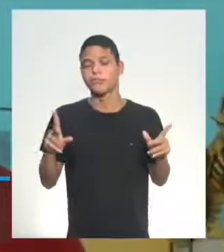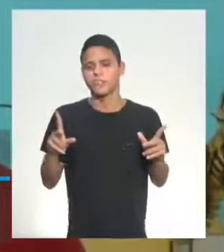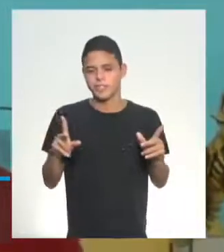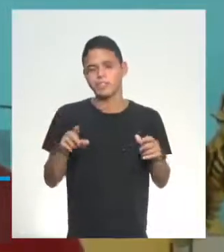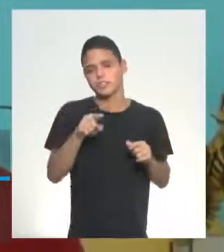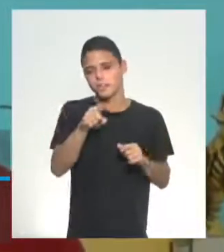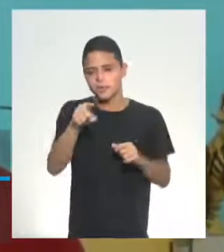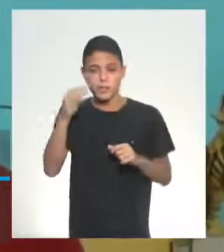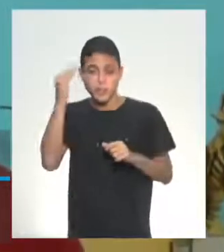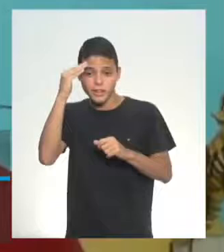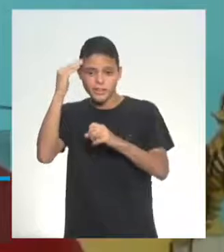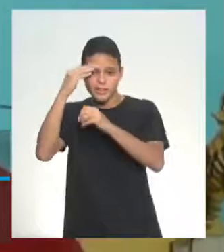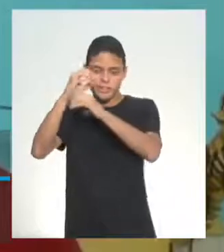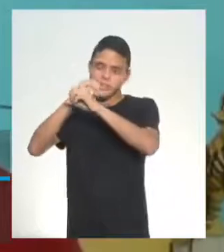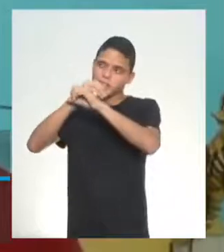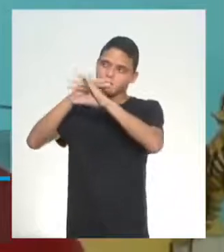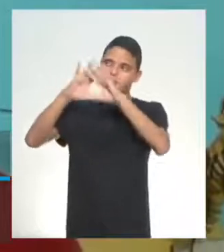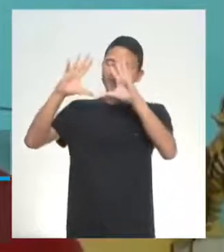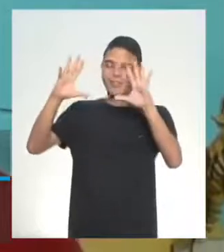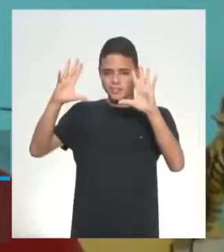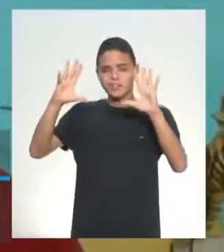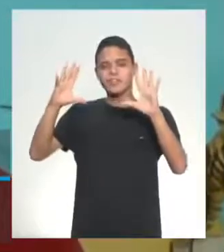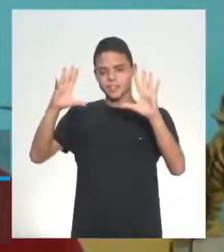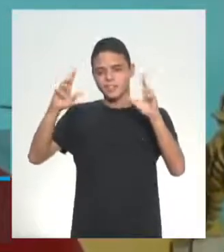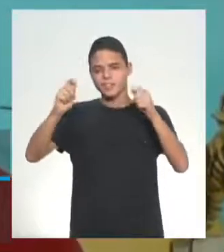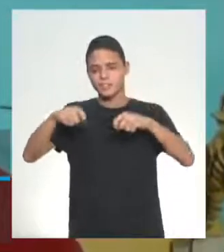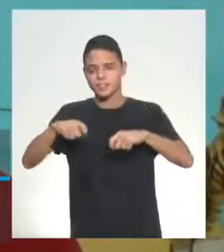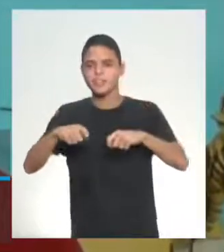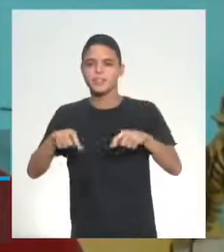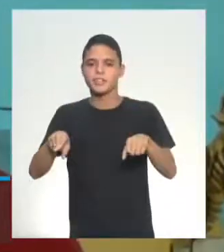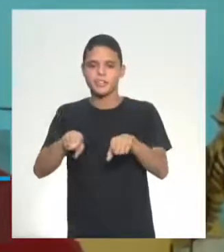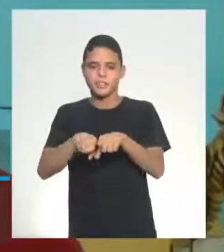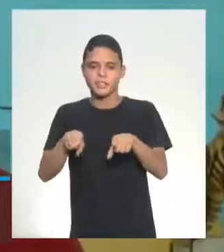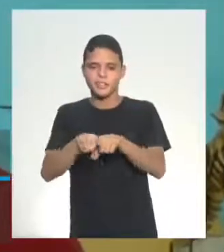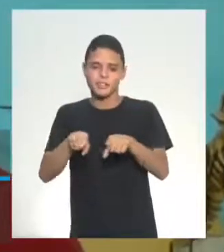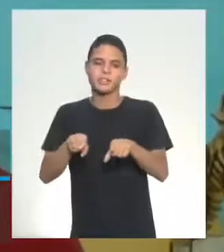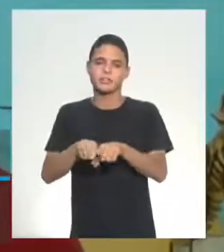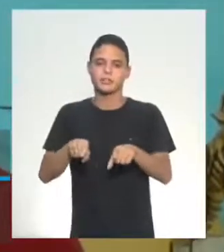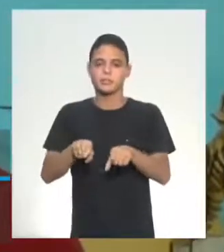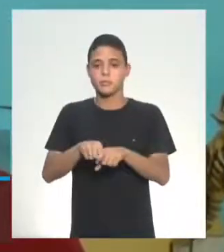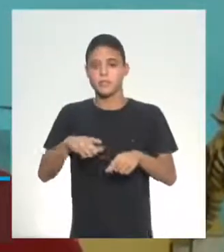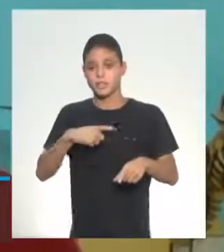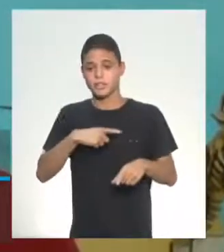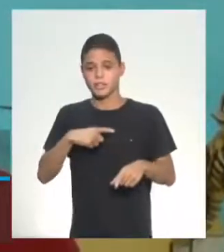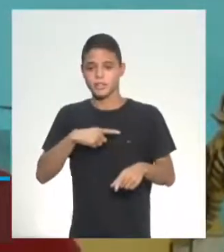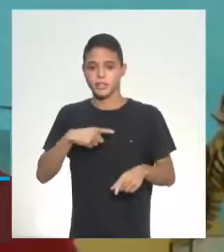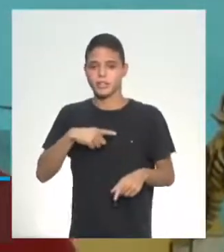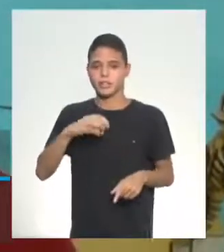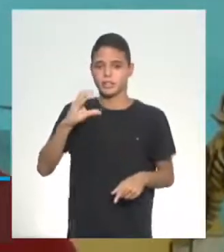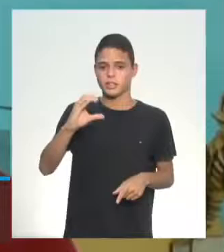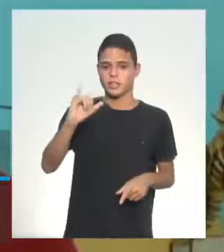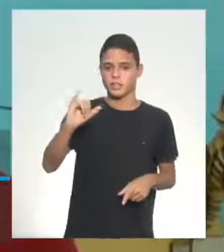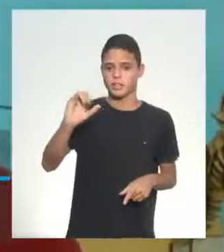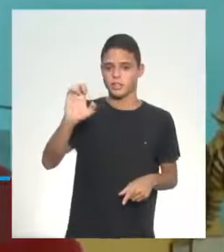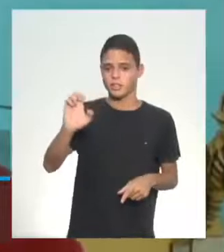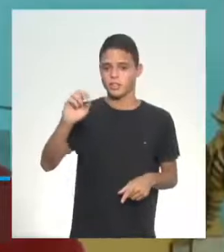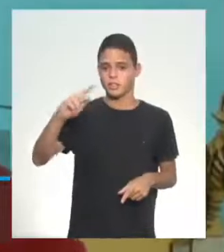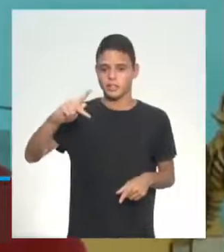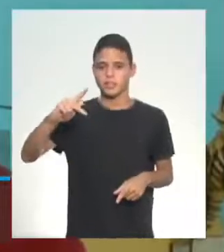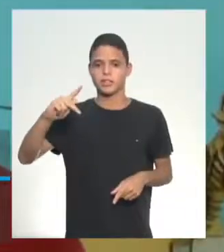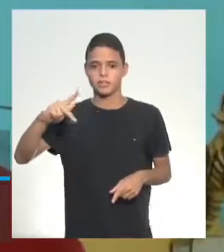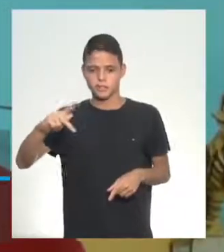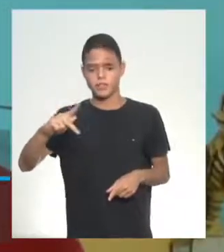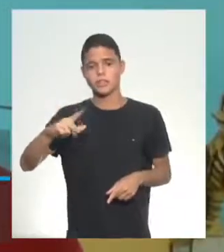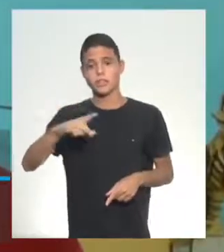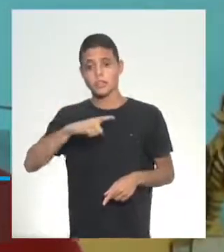desenvolver o raciocínio lógico, o pensamento computacional, a programação. E o CIEBP conta ainda com um estúdio. No